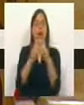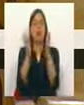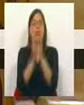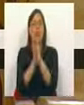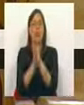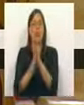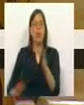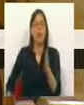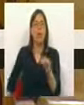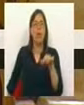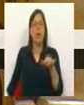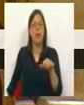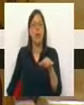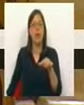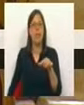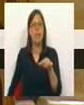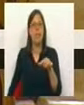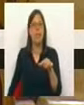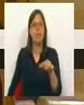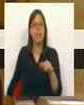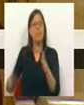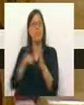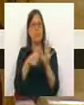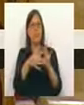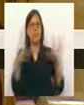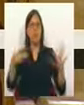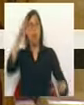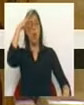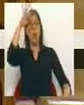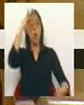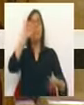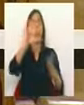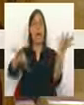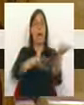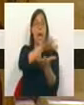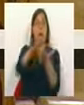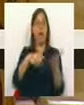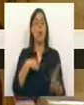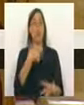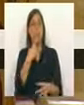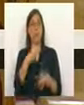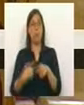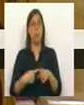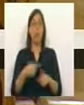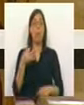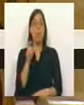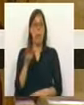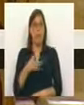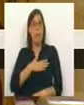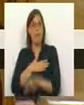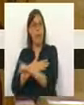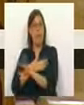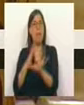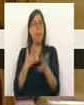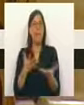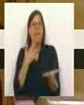tudo. Este projeto, além de anacrónico, é uma verdadeira utopia do caos, que eu percebo que entusiasma os comunistas, mas não tem